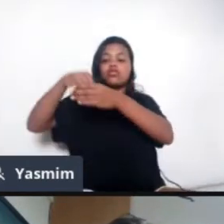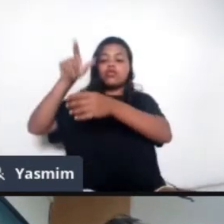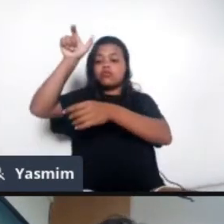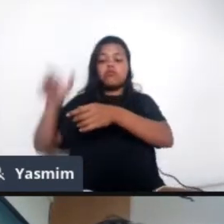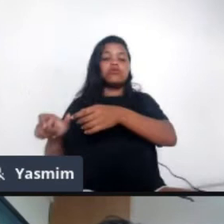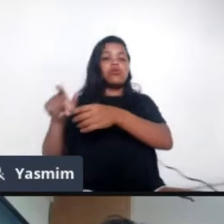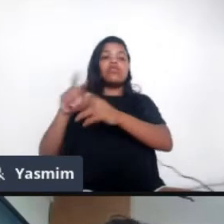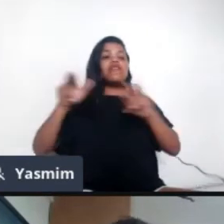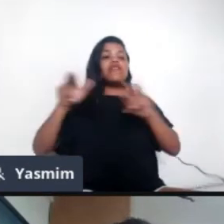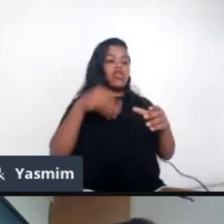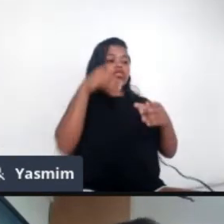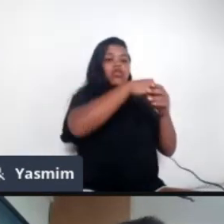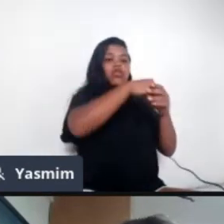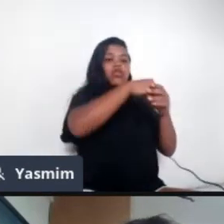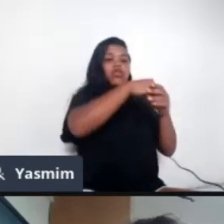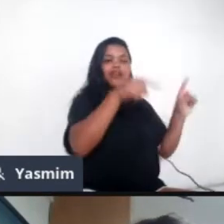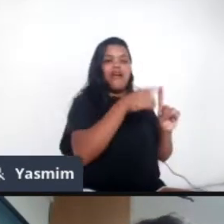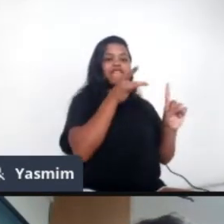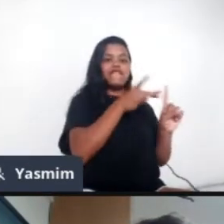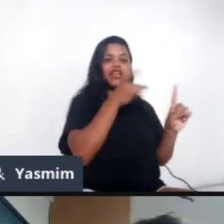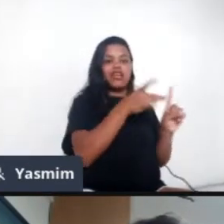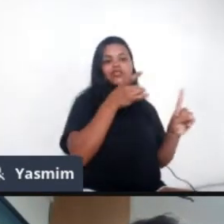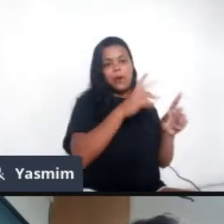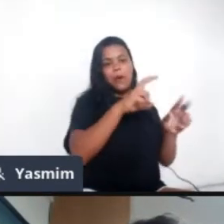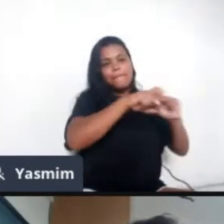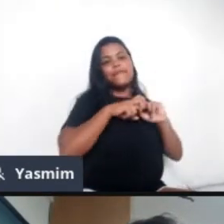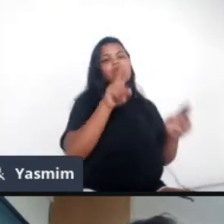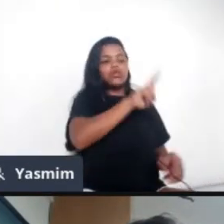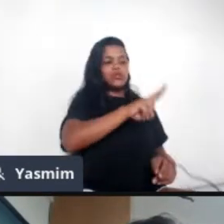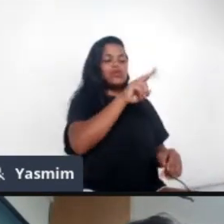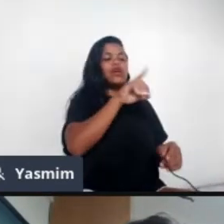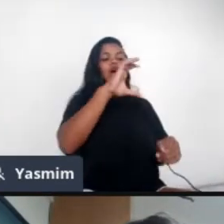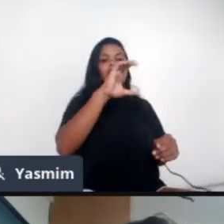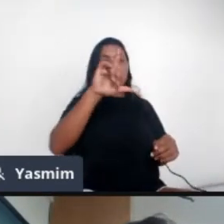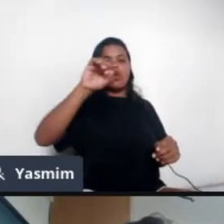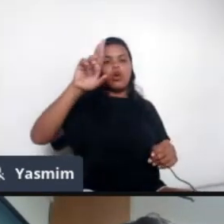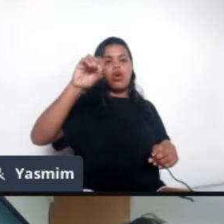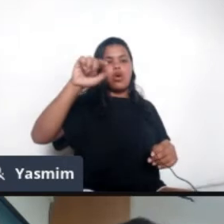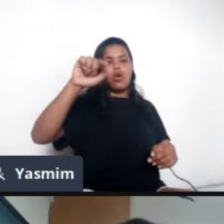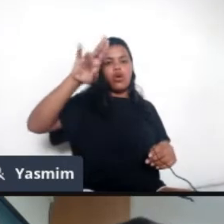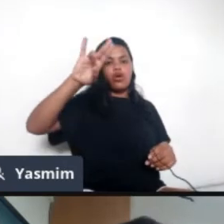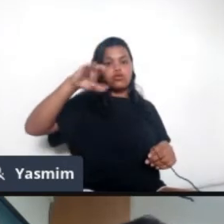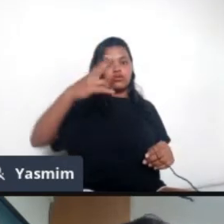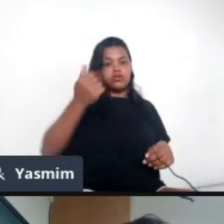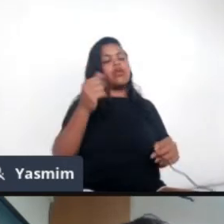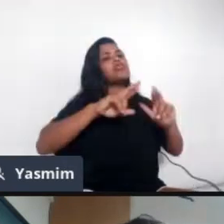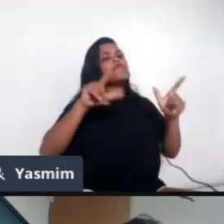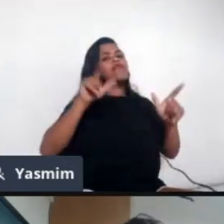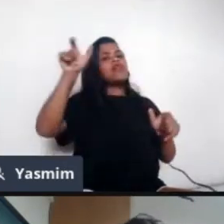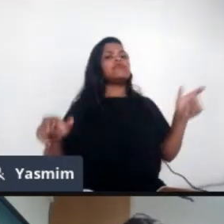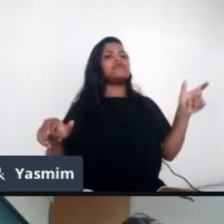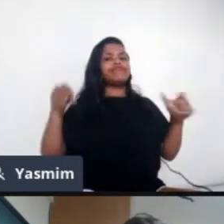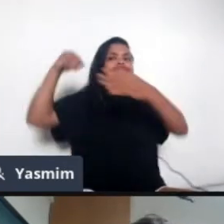completos, utilizando a cloroquina e no SARS-CoV-2. Então, esse datado de